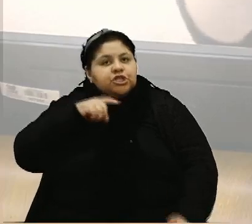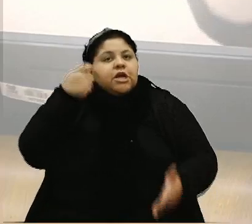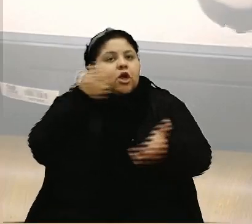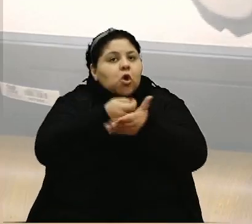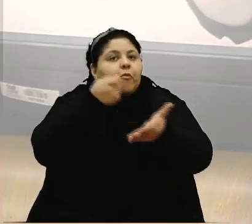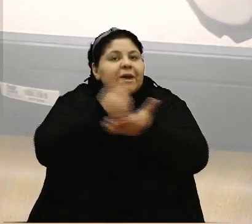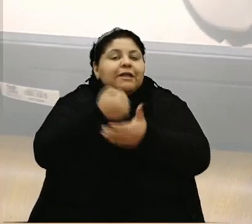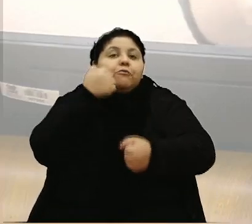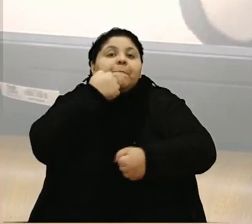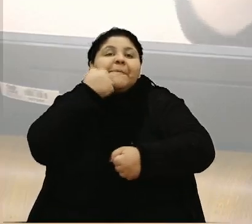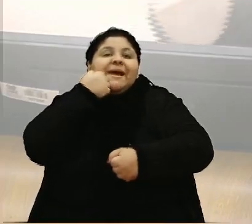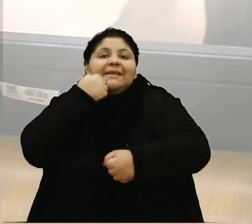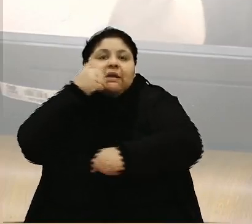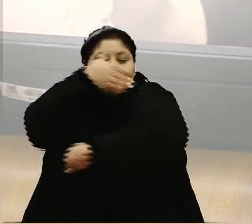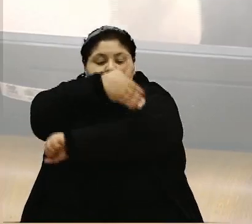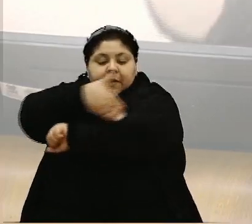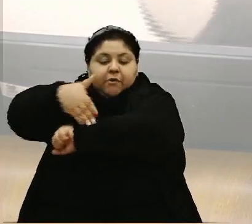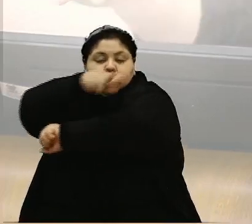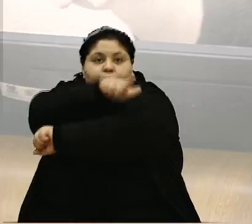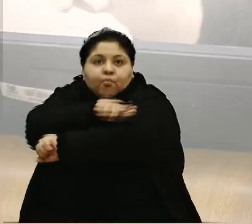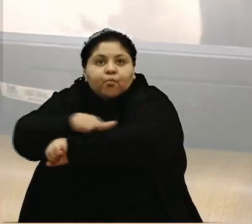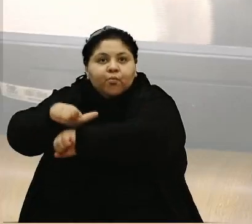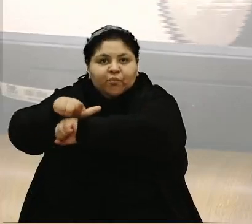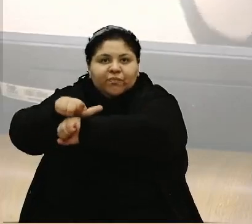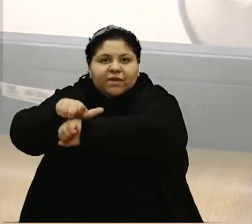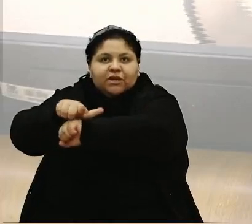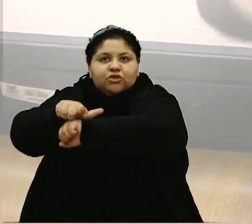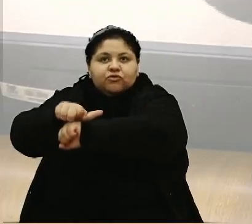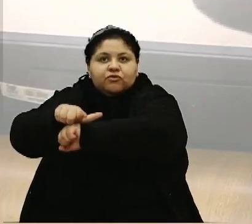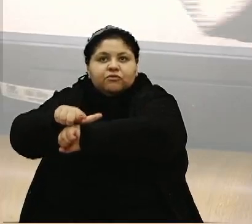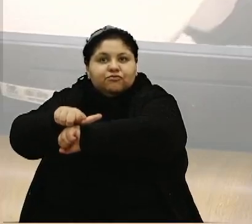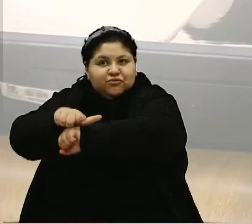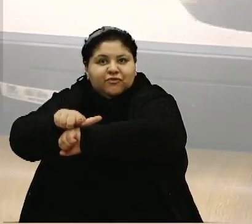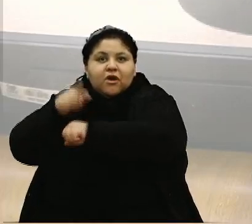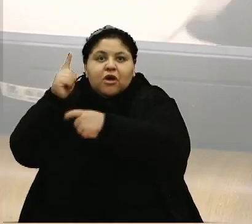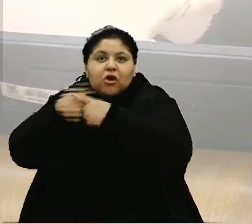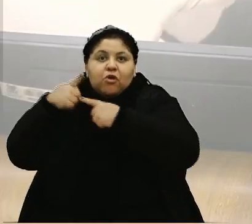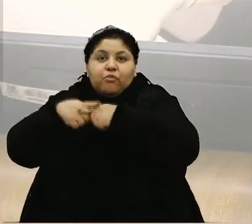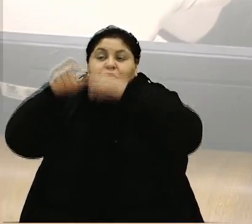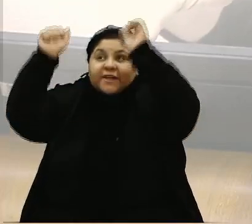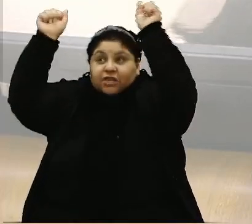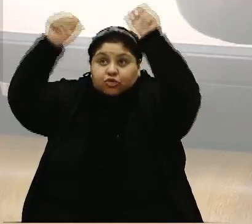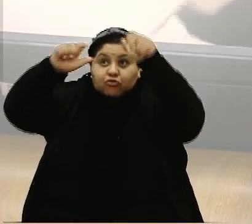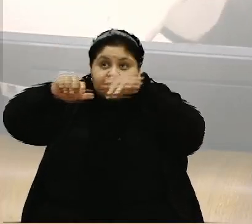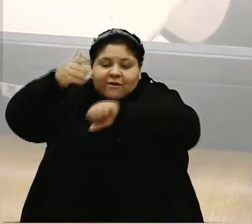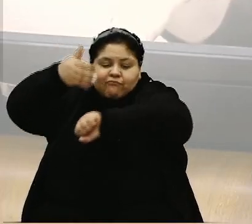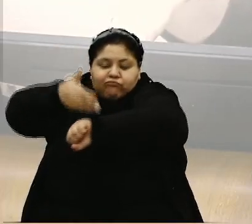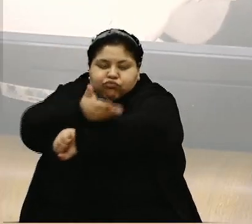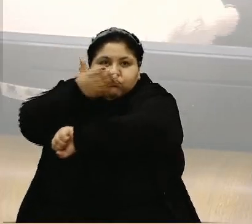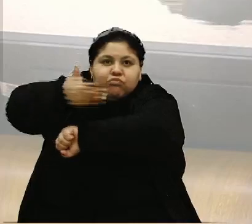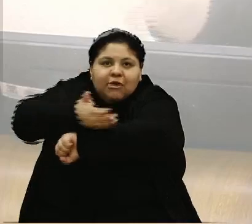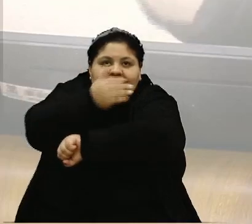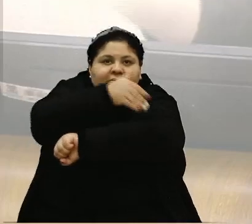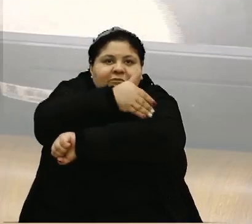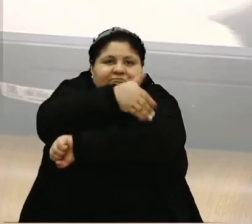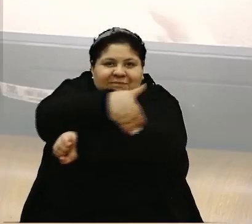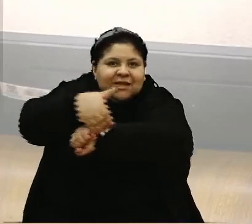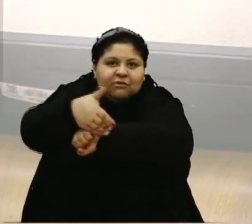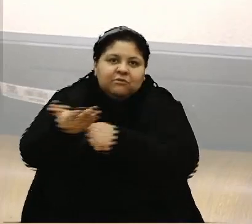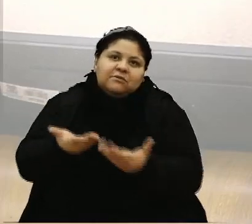porque a gente sabe que lá o bairro se patrola e chove, ele acaba fazendo muito buraco pelas descidas muito fortes que tem.